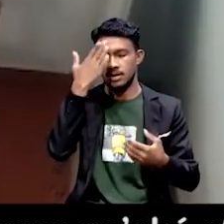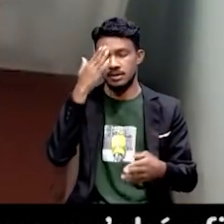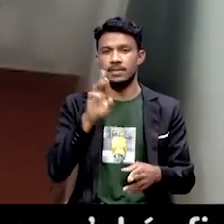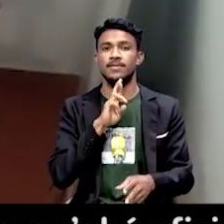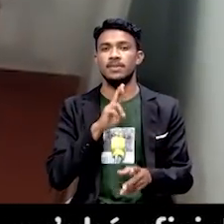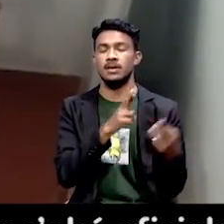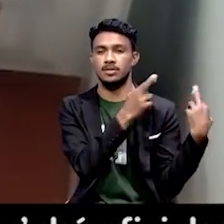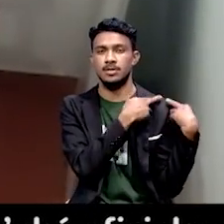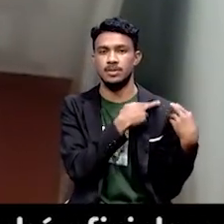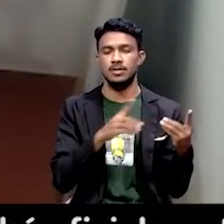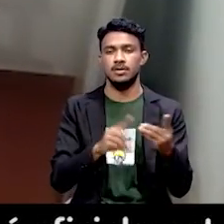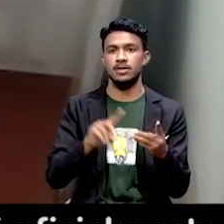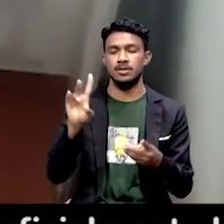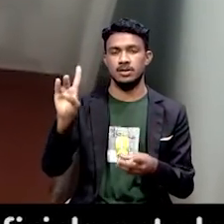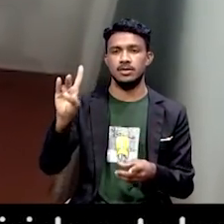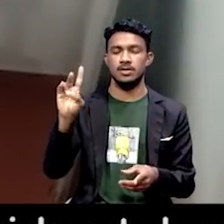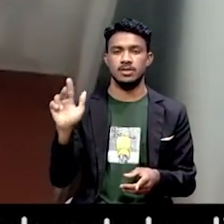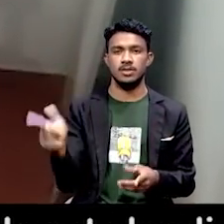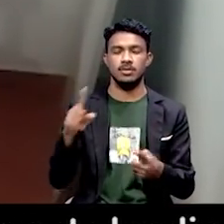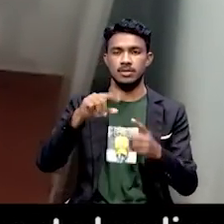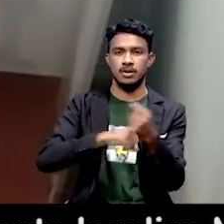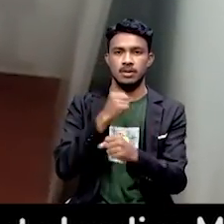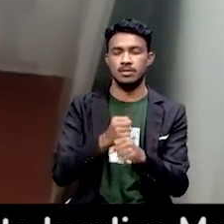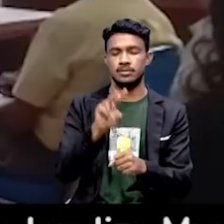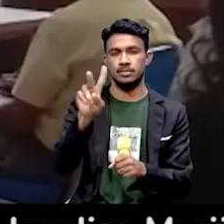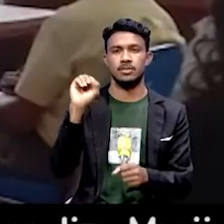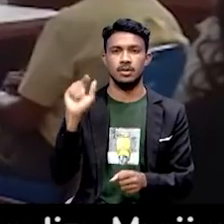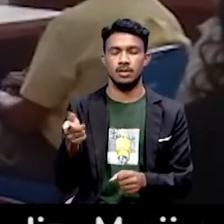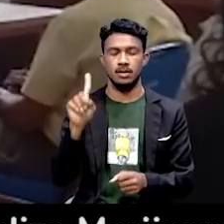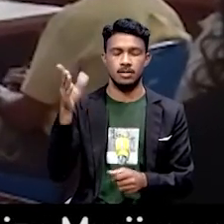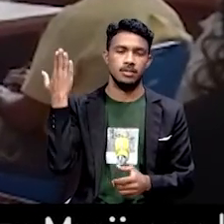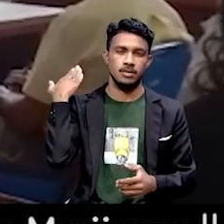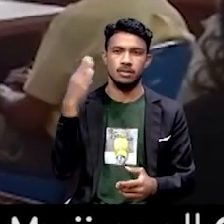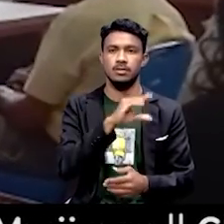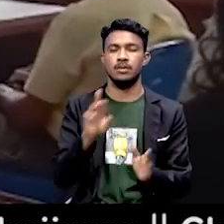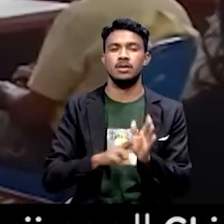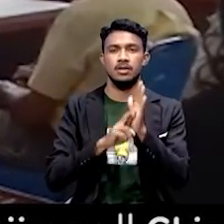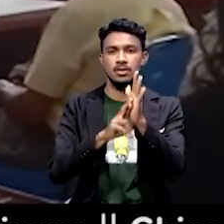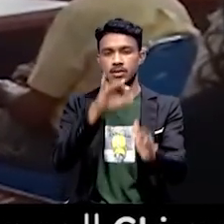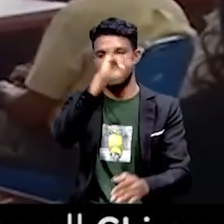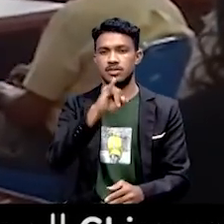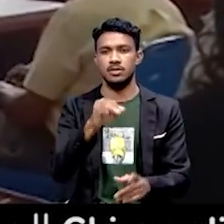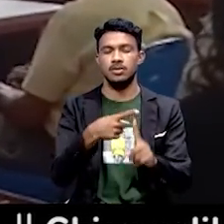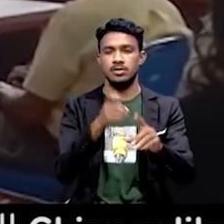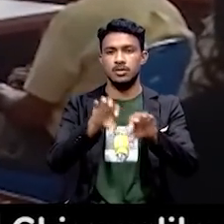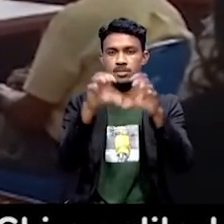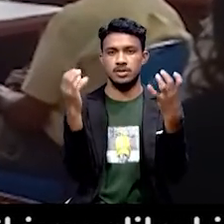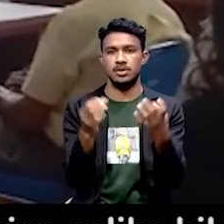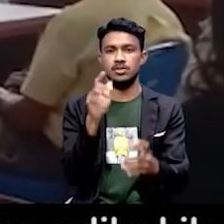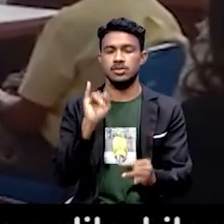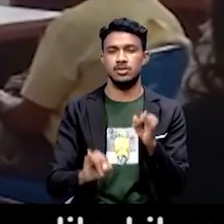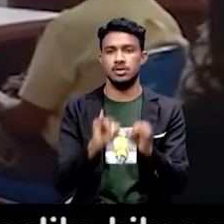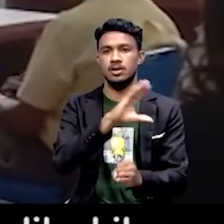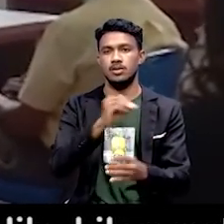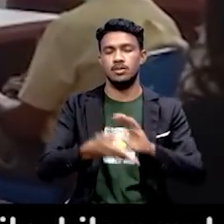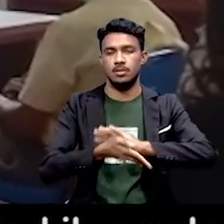setembro tinang riroron resing e daliuba. Sanana Guzmão sai sassin ligado ao relatório investigação husi Comissão Justiça no PAS